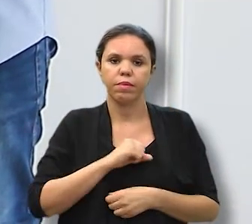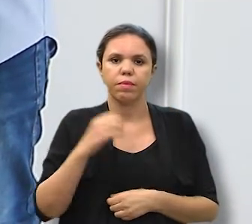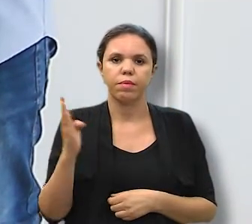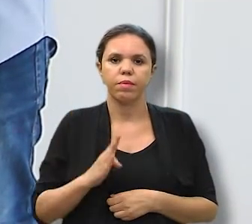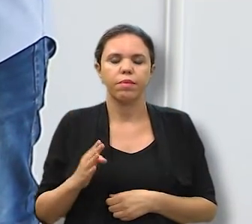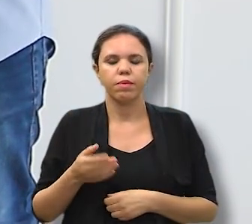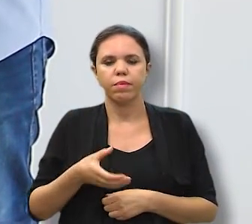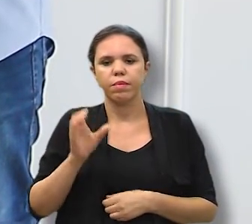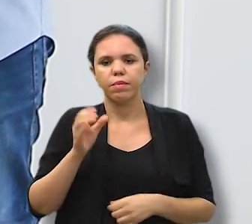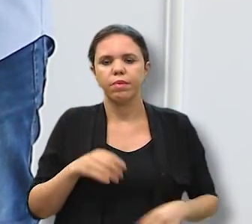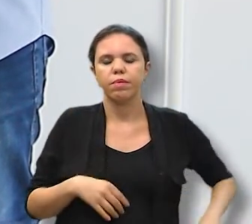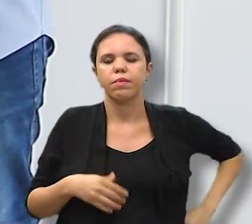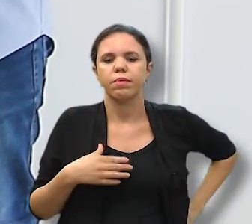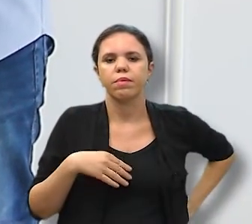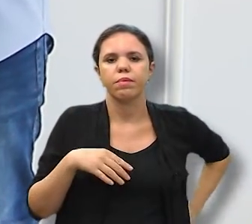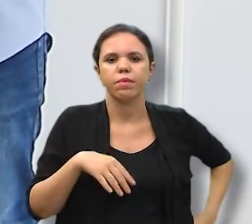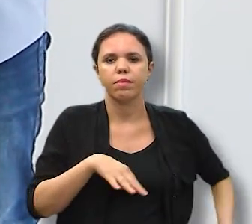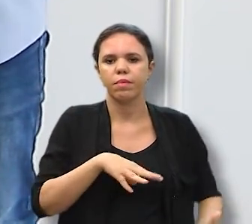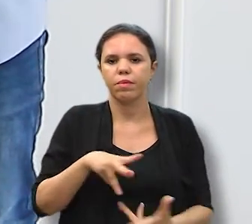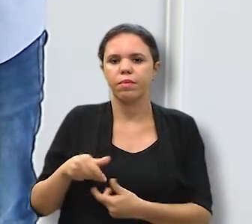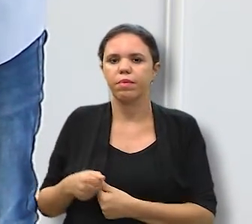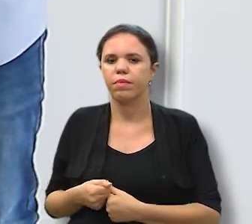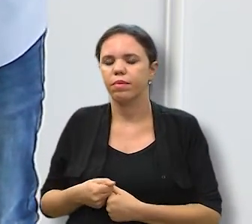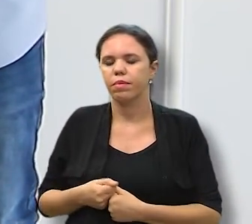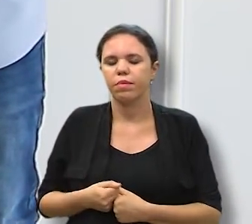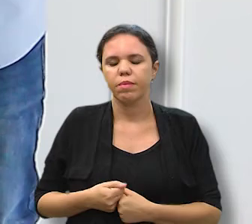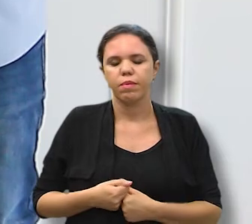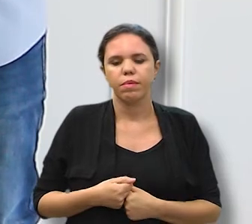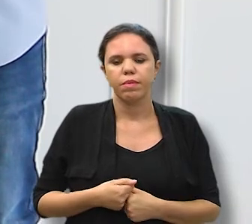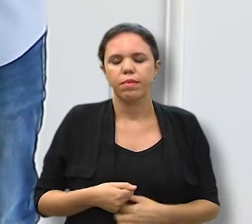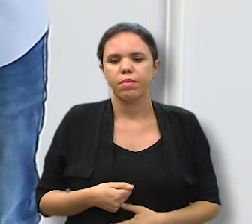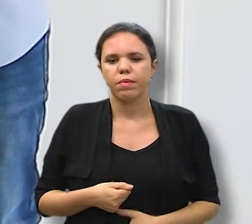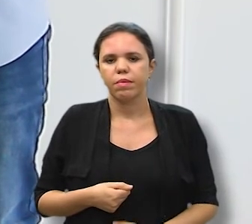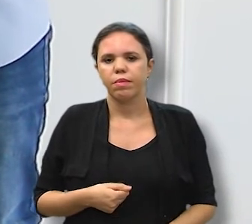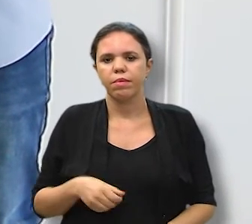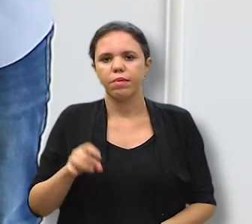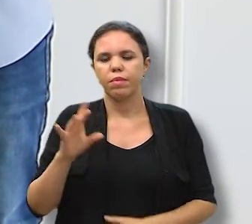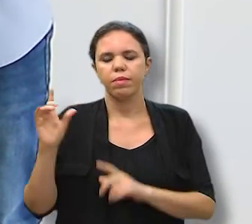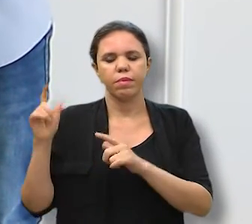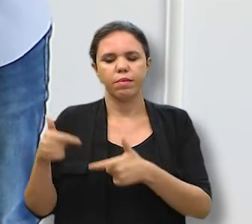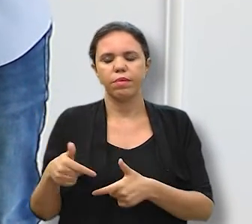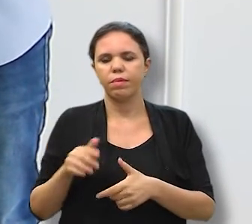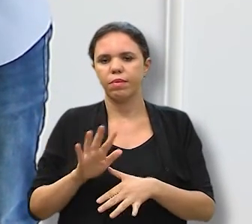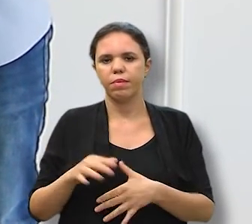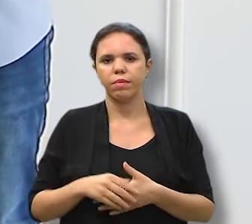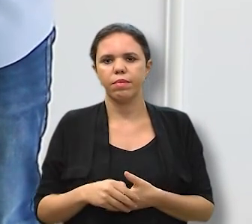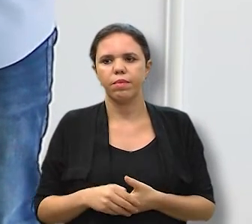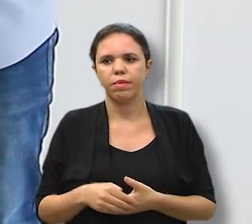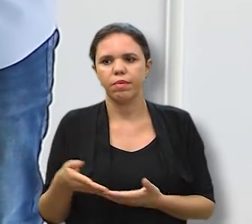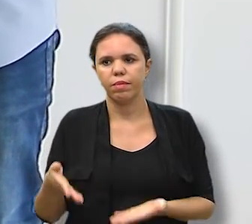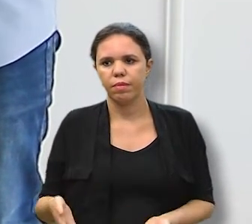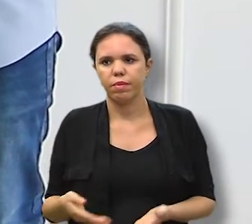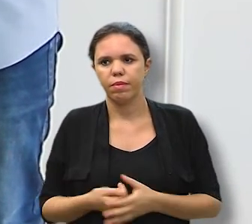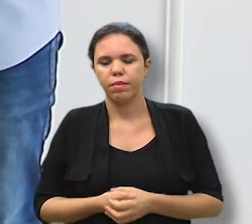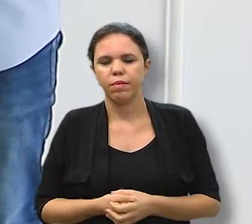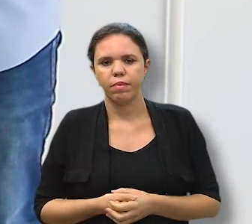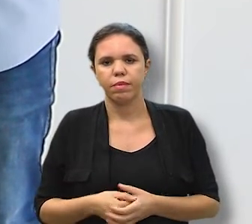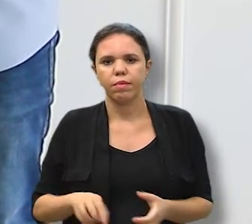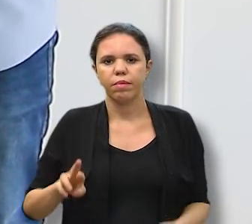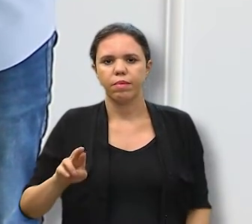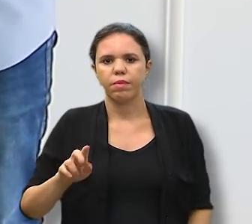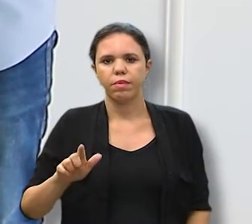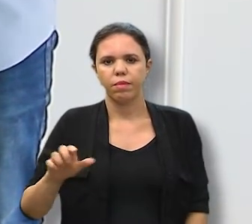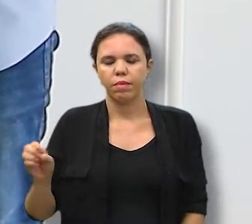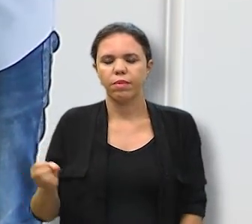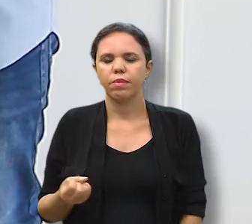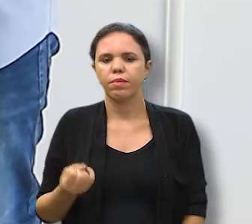com a bebida mais apreciada do mundo. Sensacional. Porque, gente, não é só o clássico tradicional, né? Aqui o Rogério